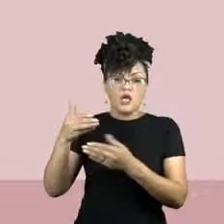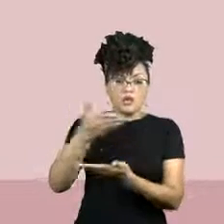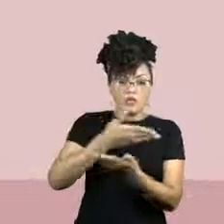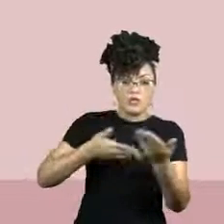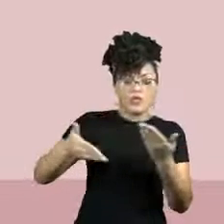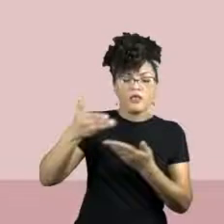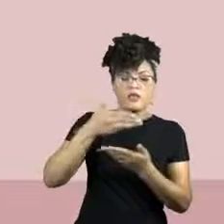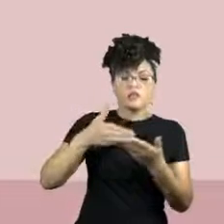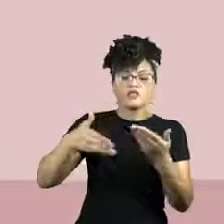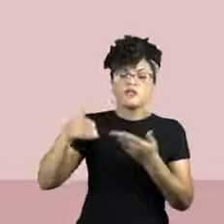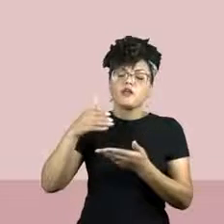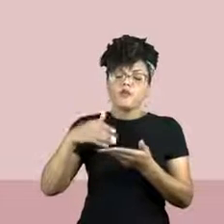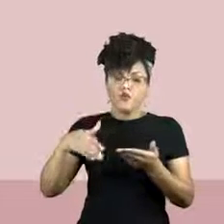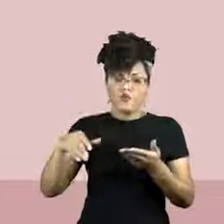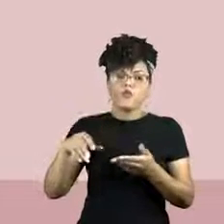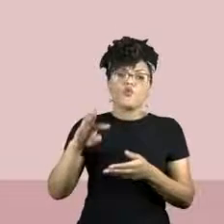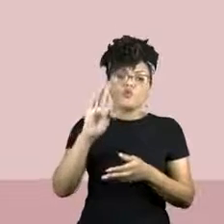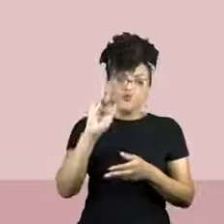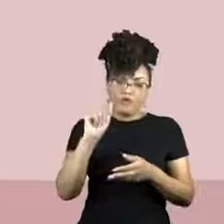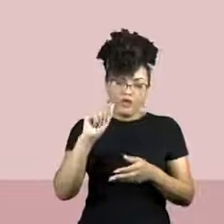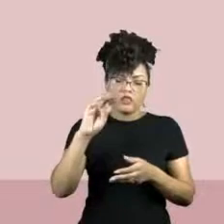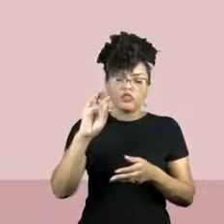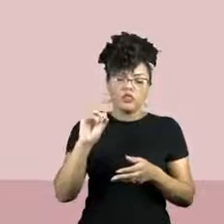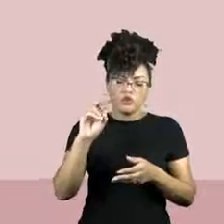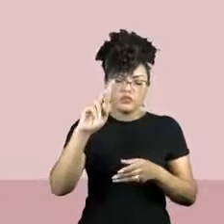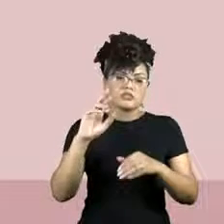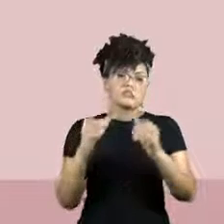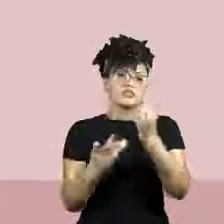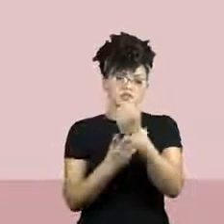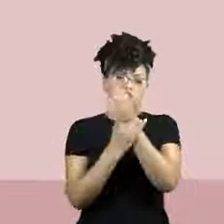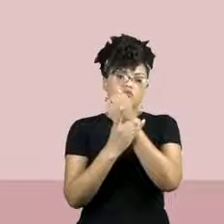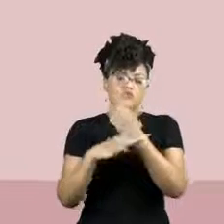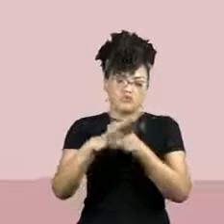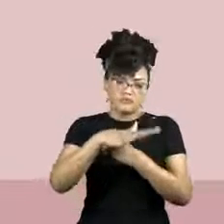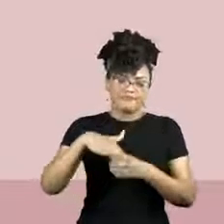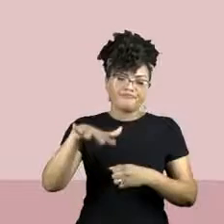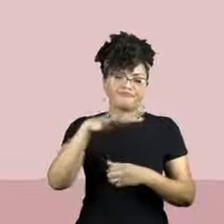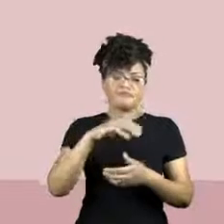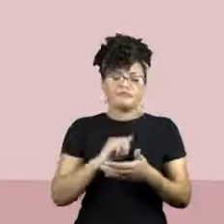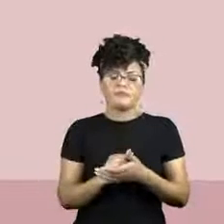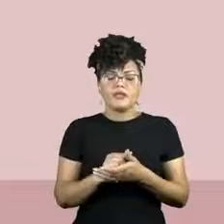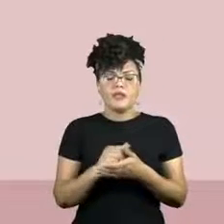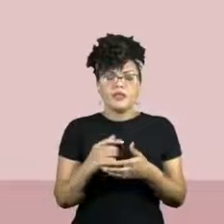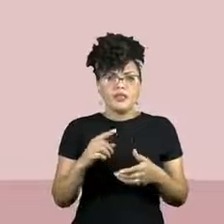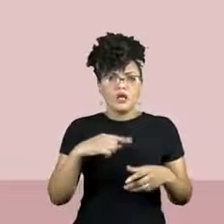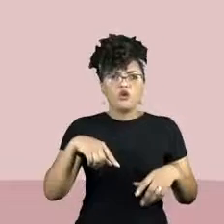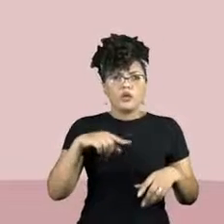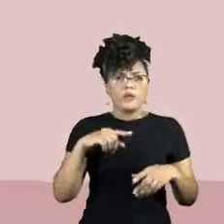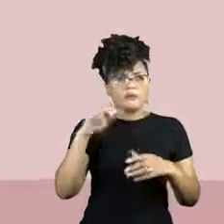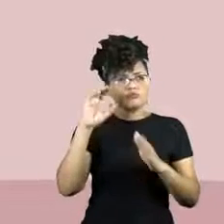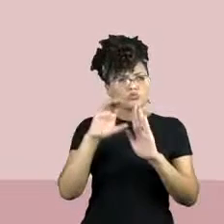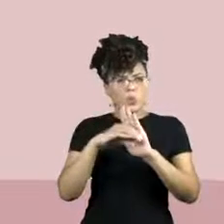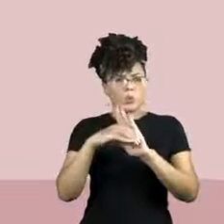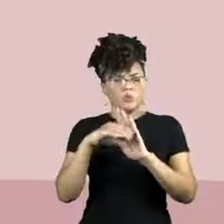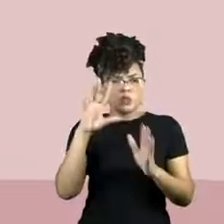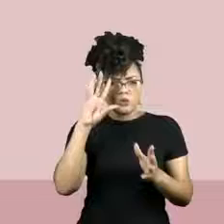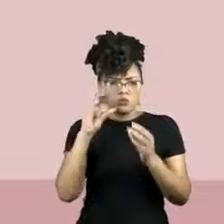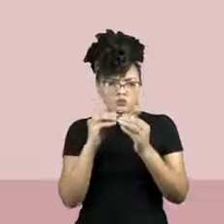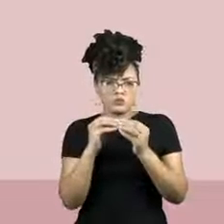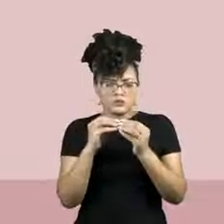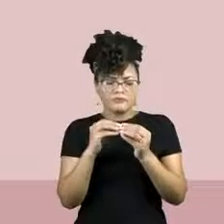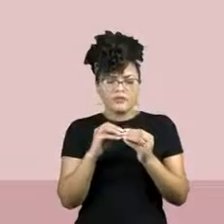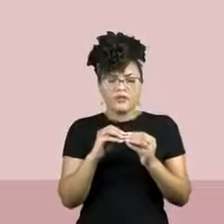de segurança. E aí a gente consegue pensar algumas coisas muito simples sobre isso, né? Primeiramente, se as forças, né, se a resistência